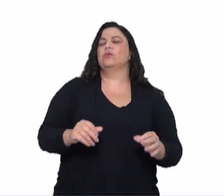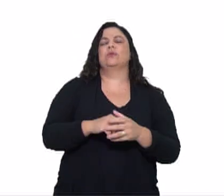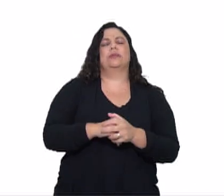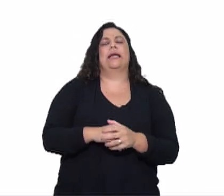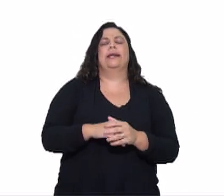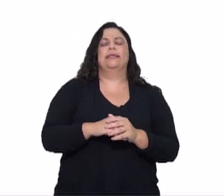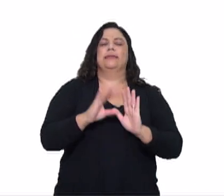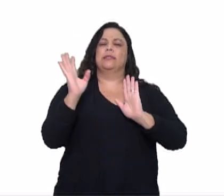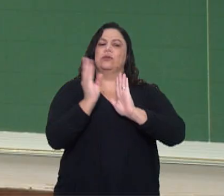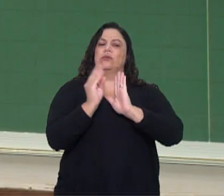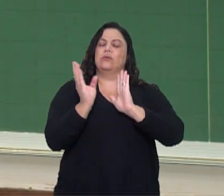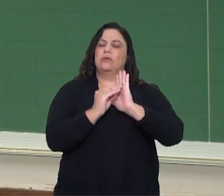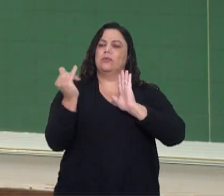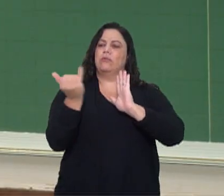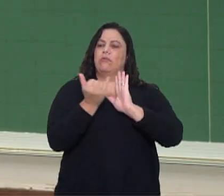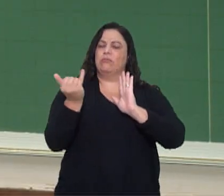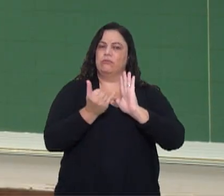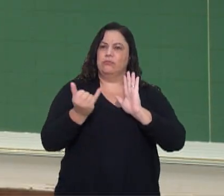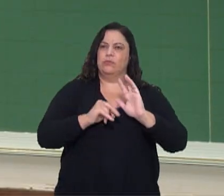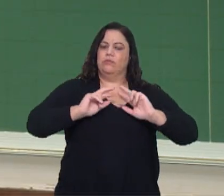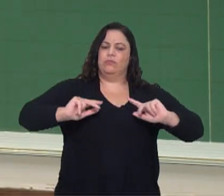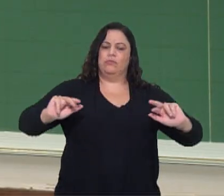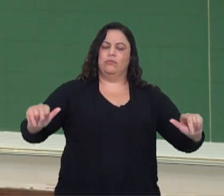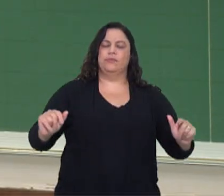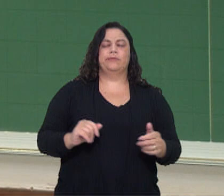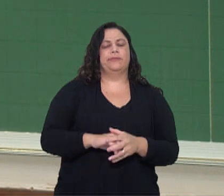informações complementares. Assim como